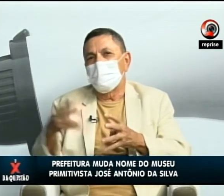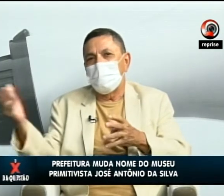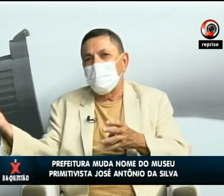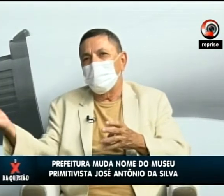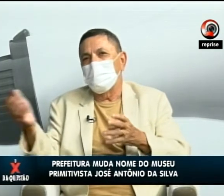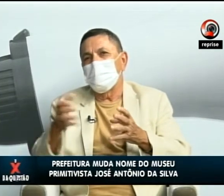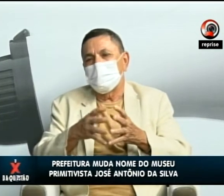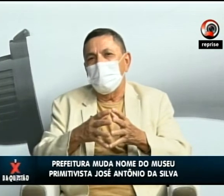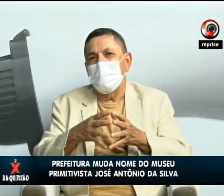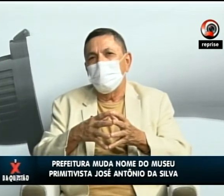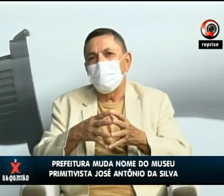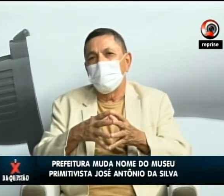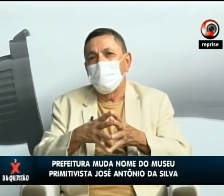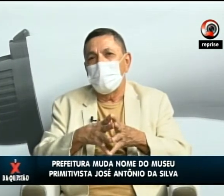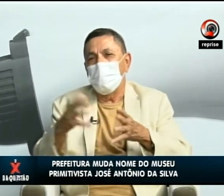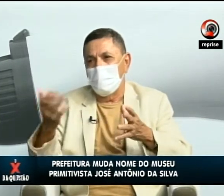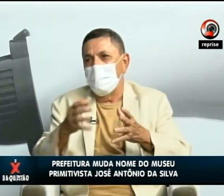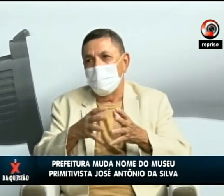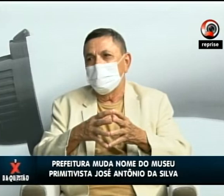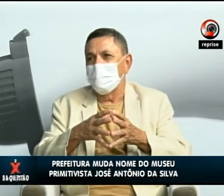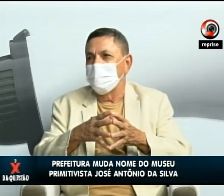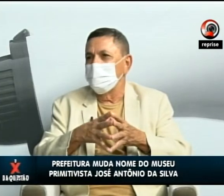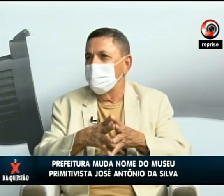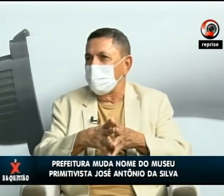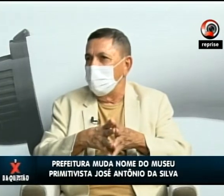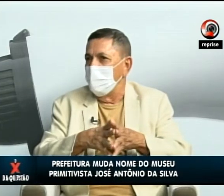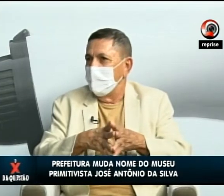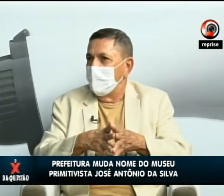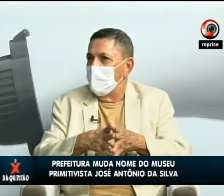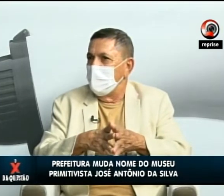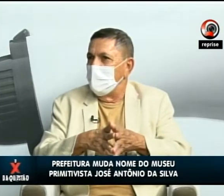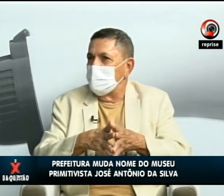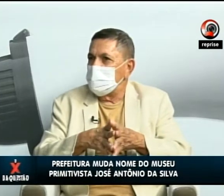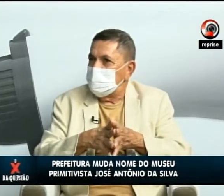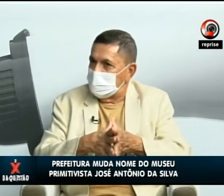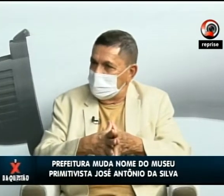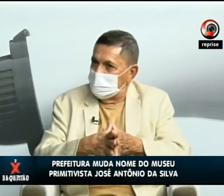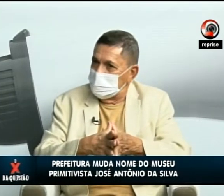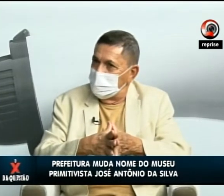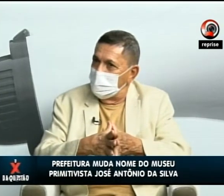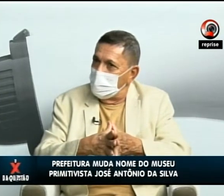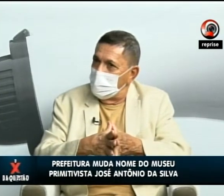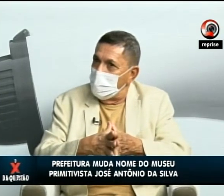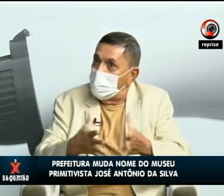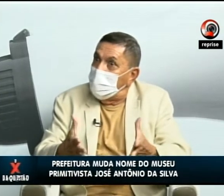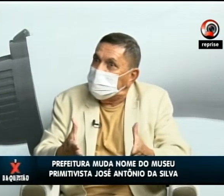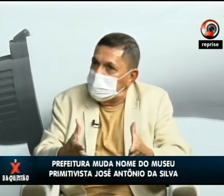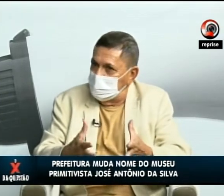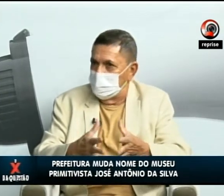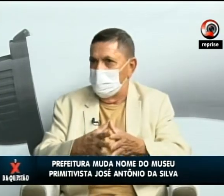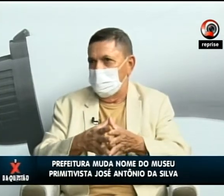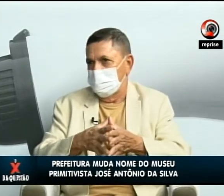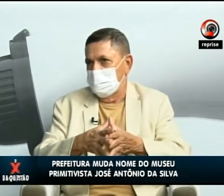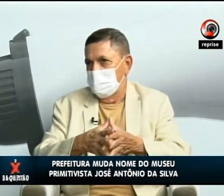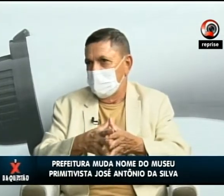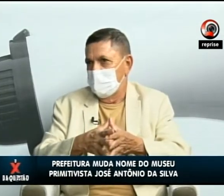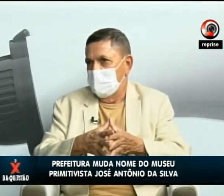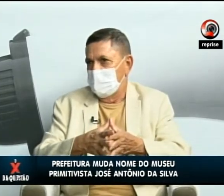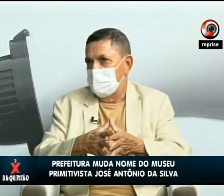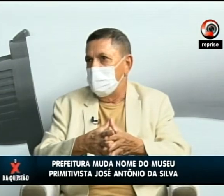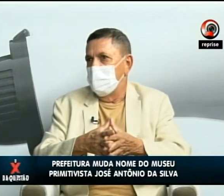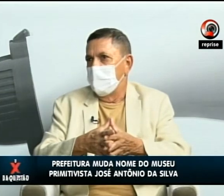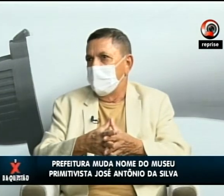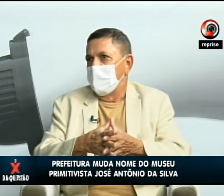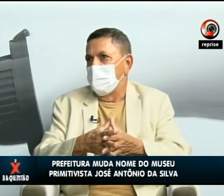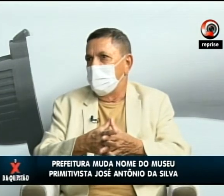eu tava falando até no carro com a hora que eu tava vindo para cá a gente sente um pouco comprometido com isto